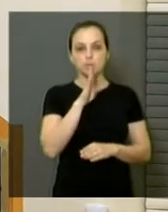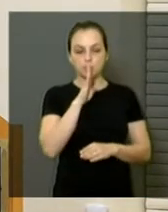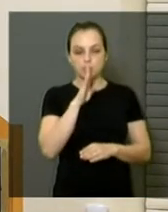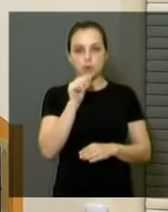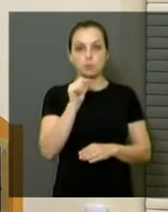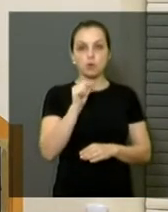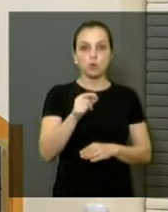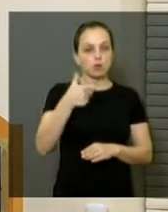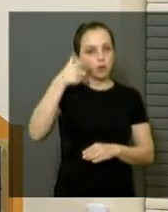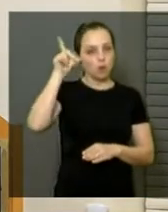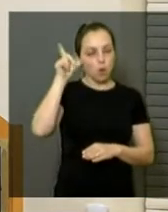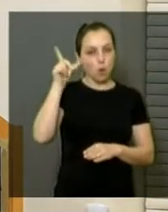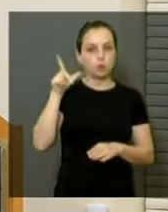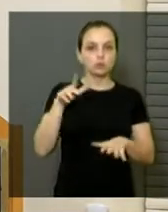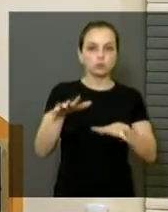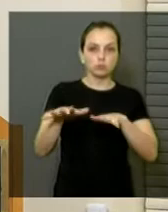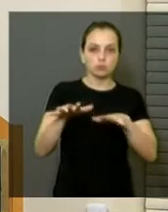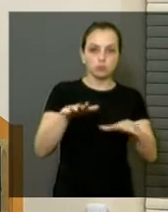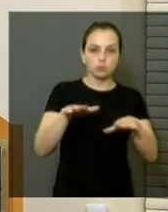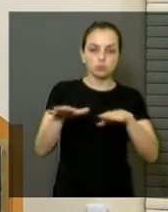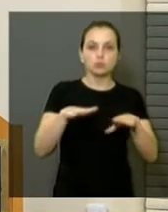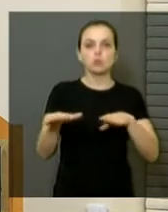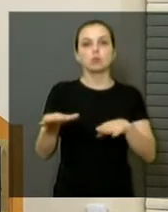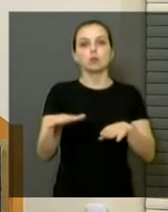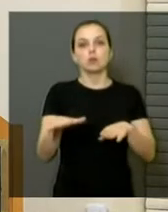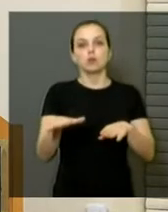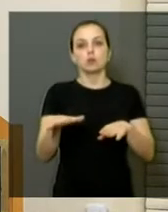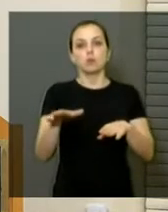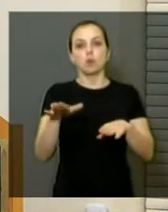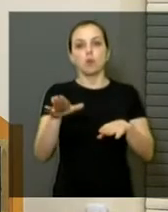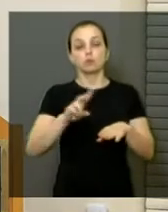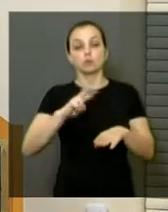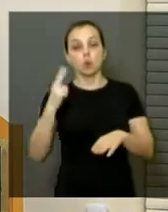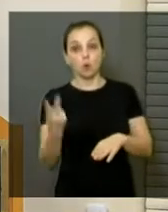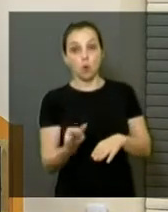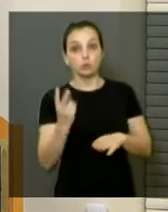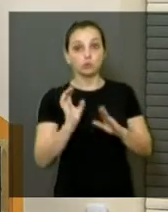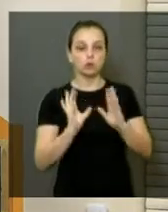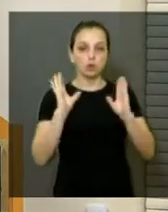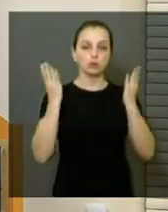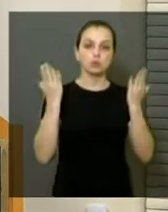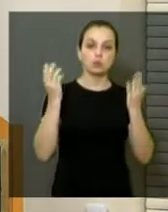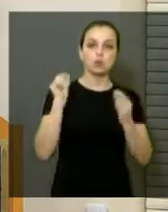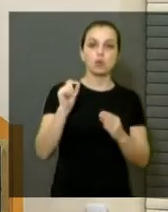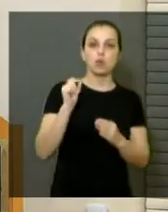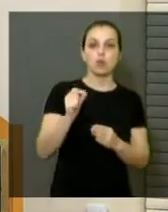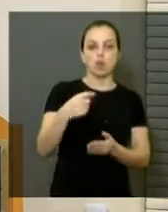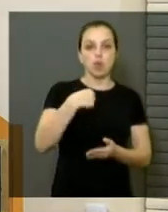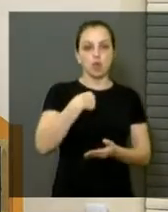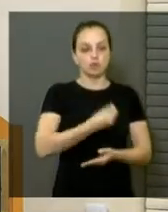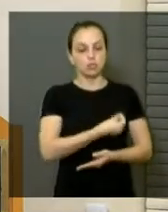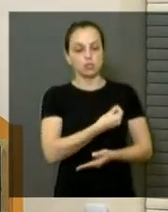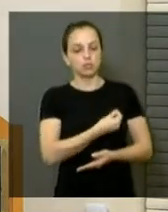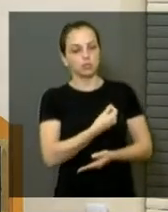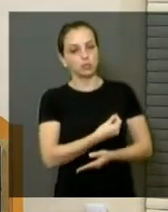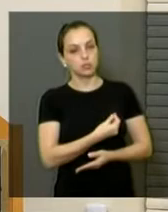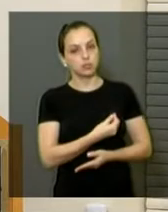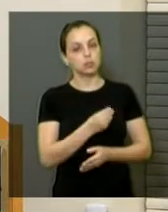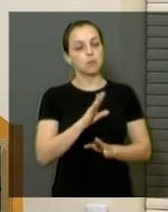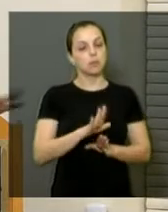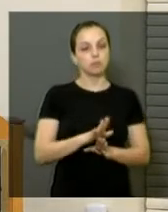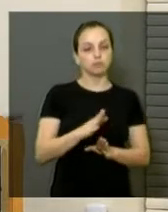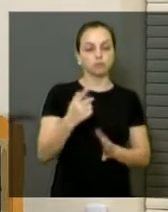um ato político de desagravo, de repúdio ao que aconteceu, e eu não pude estar presente porque já tinha um outro